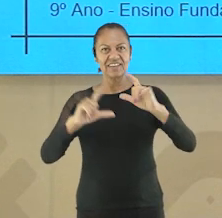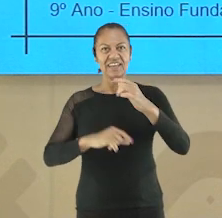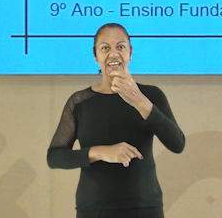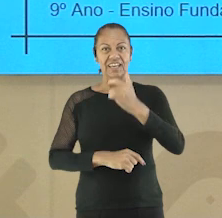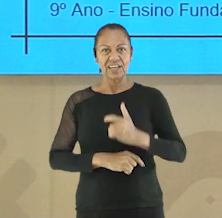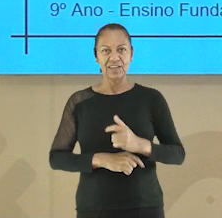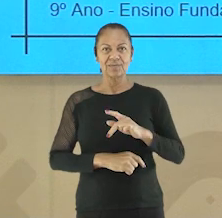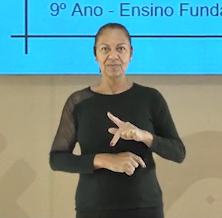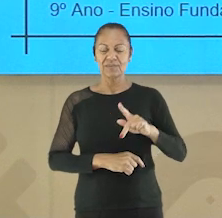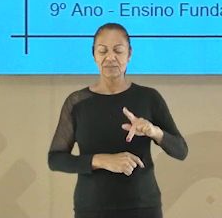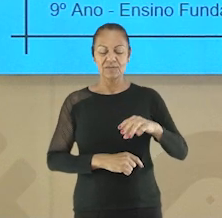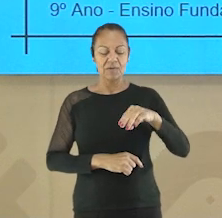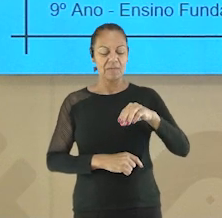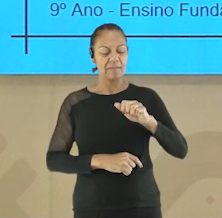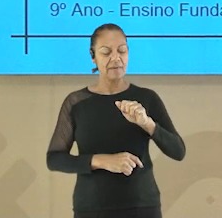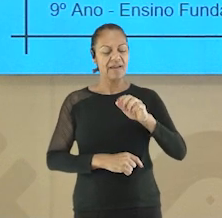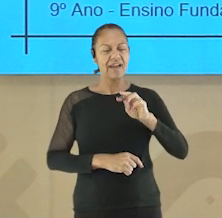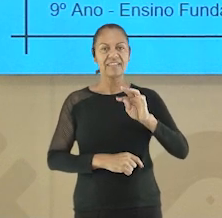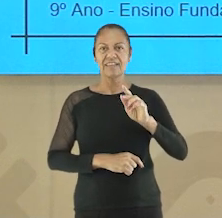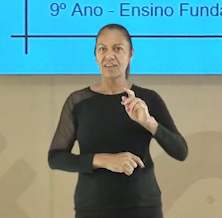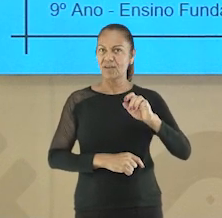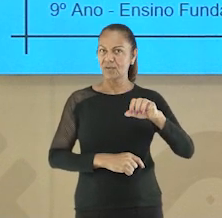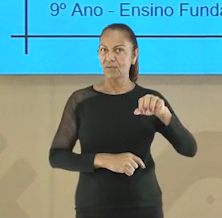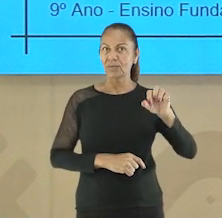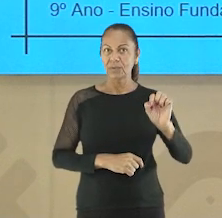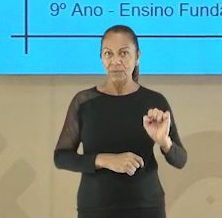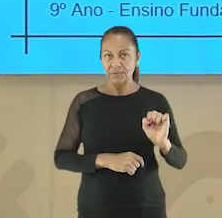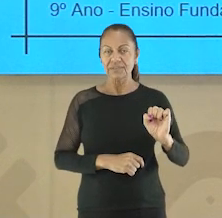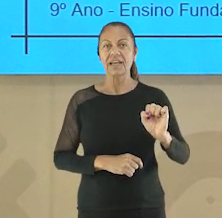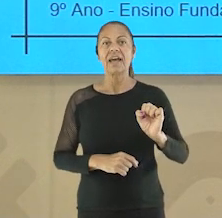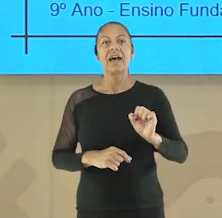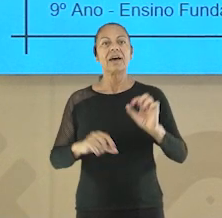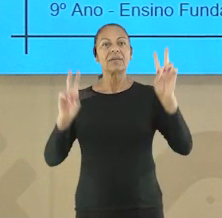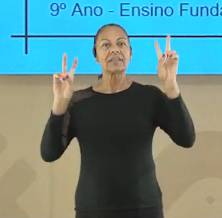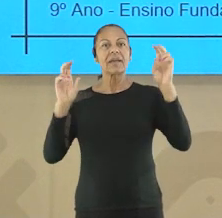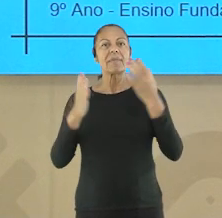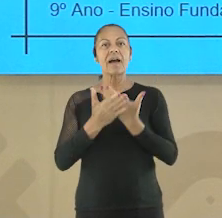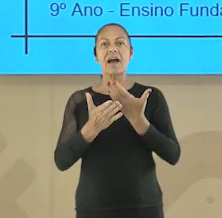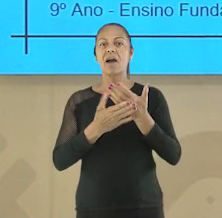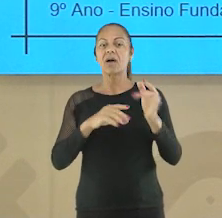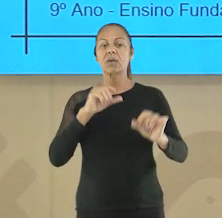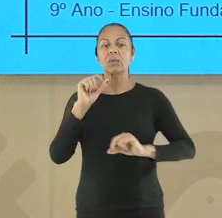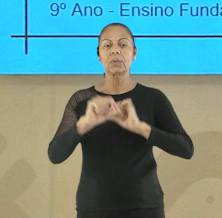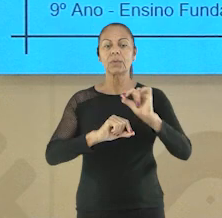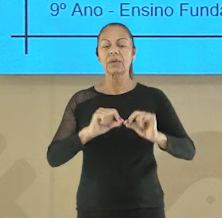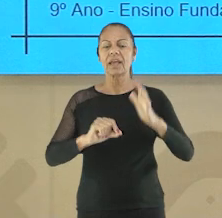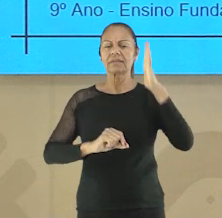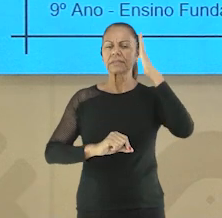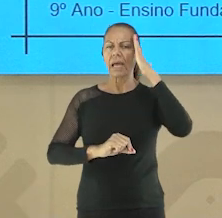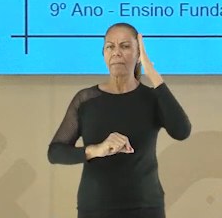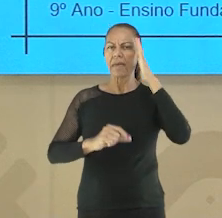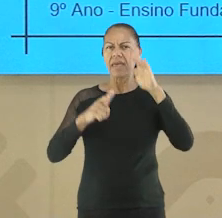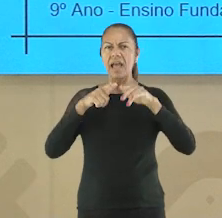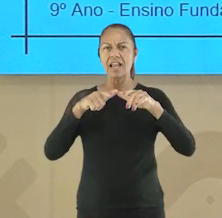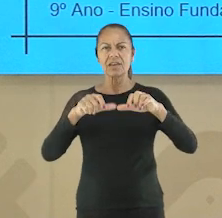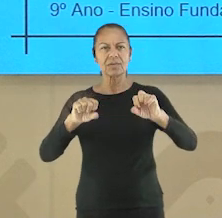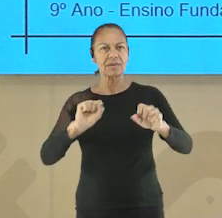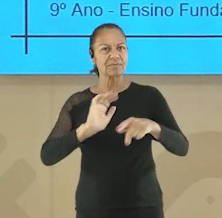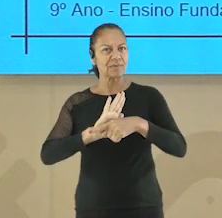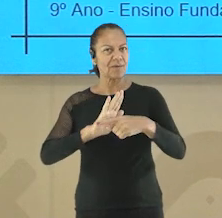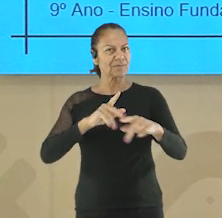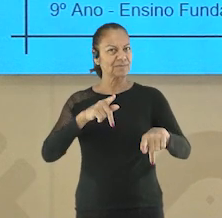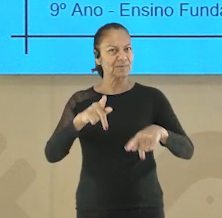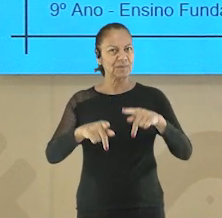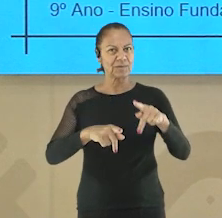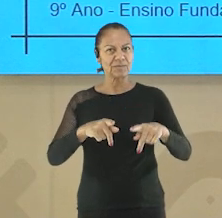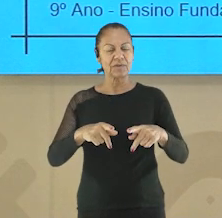sou o professor Matheus Lima e o tema da nossa aula de hoje é Saber Popular e a Linguagem. Hoje, nós iremos conhecer mais sobre